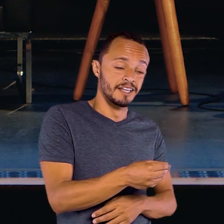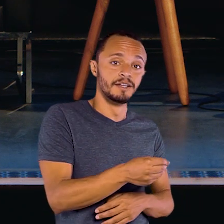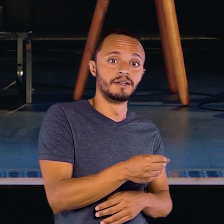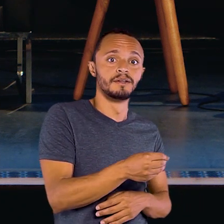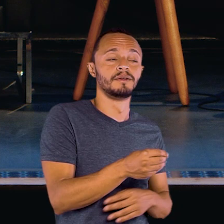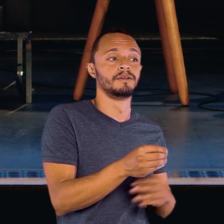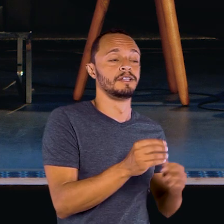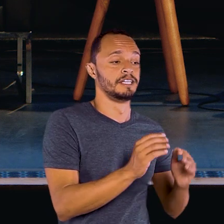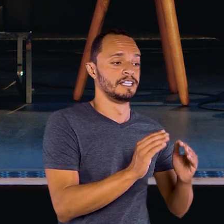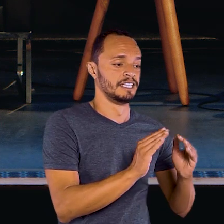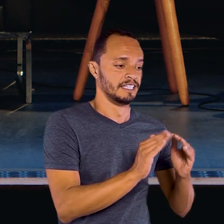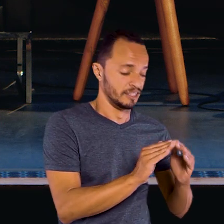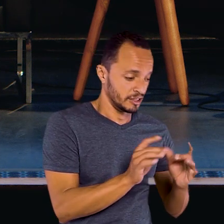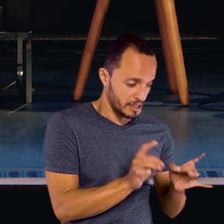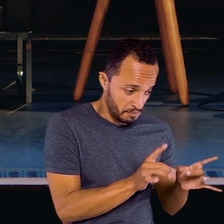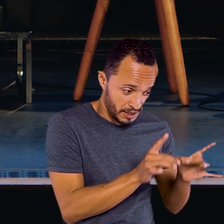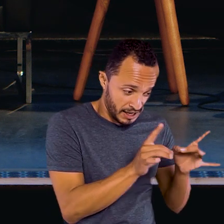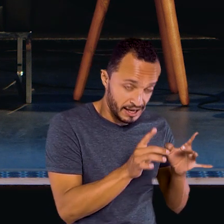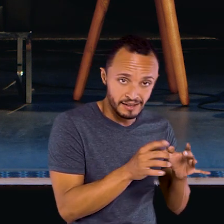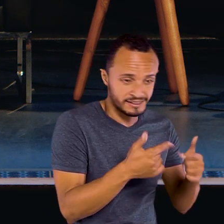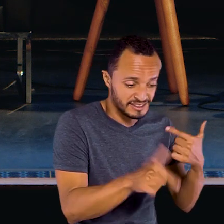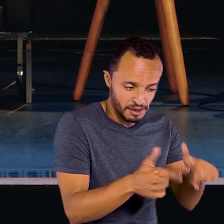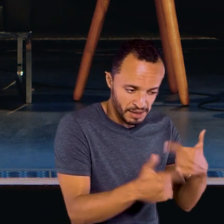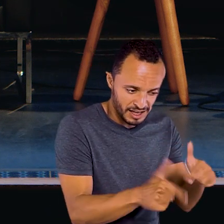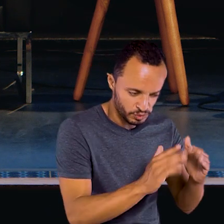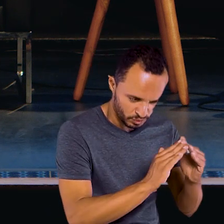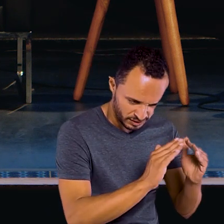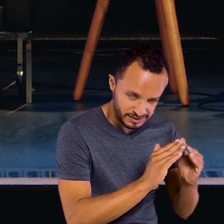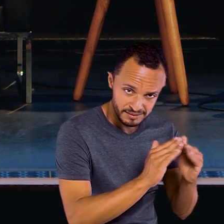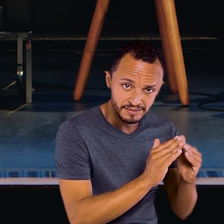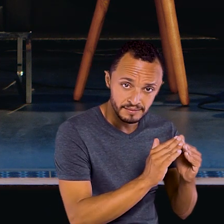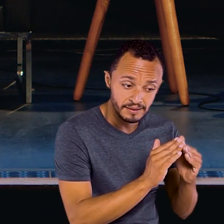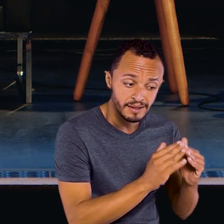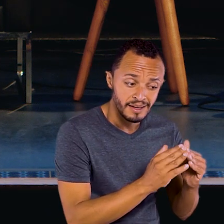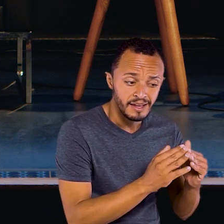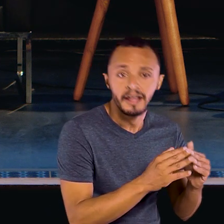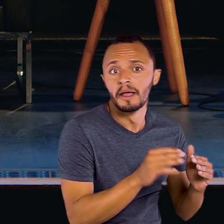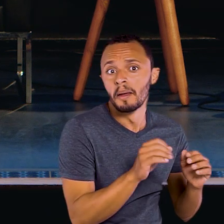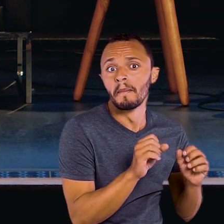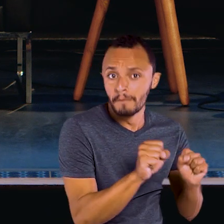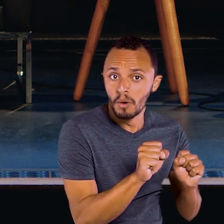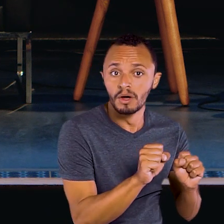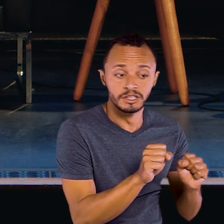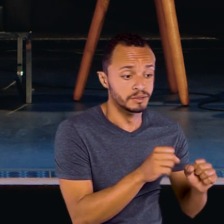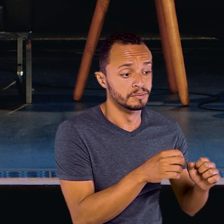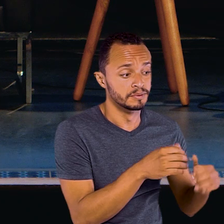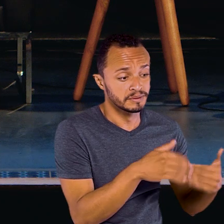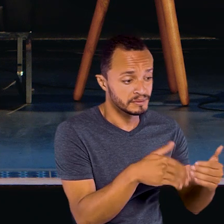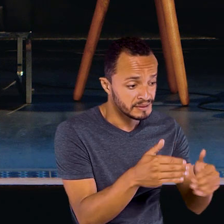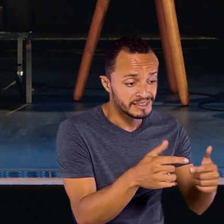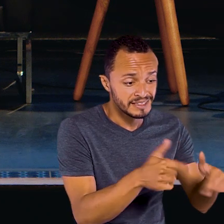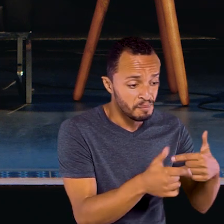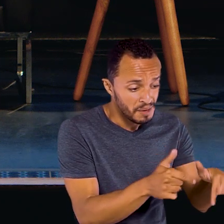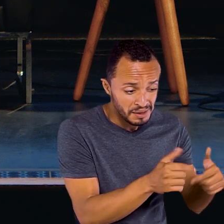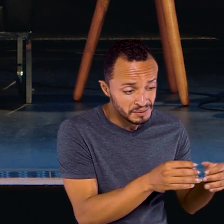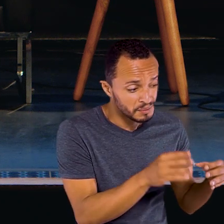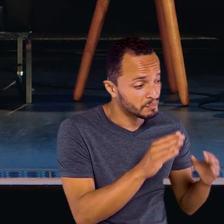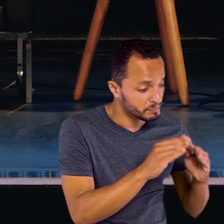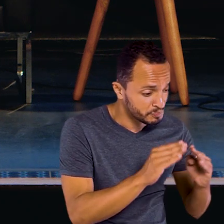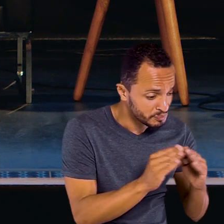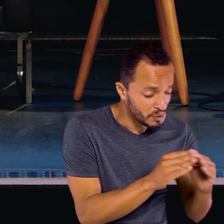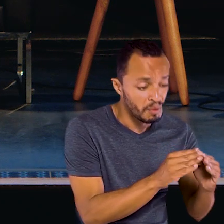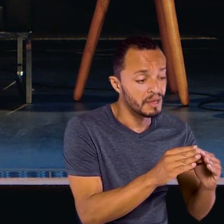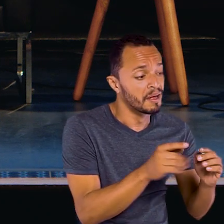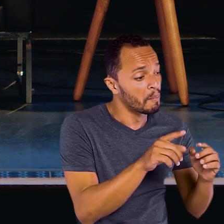Então, são 3 autoras, grandes autoras, e que tiveram essa passagem, e que a vida seguiu, e que não podem